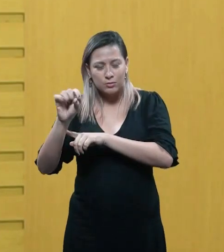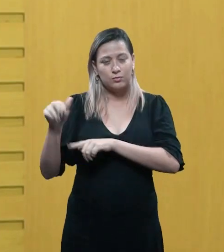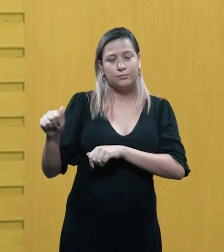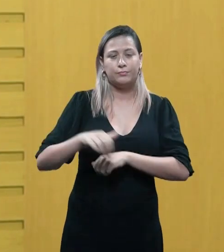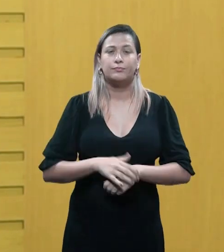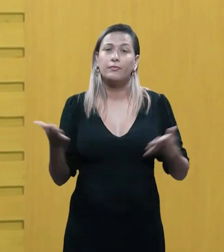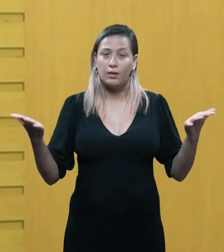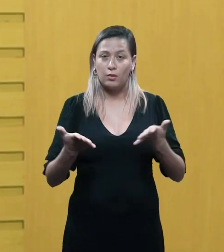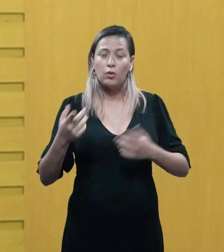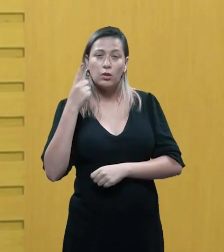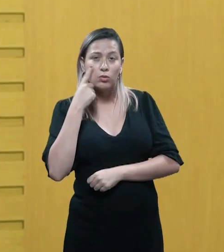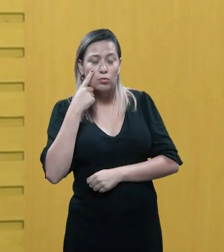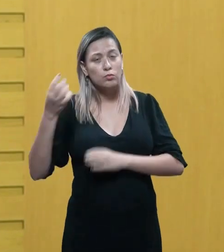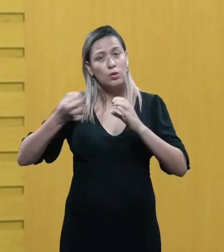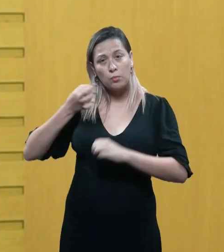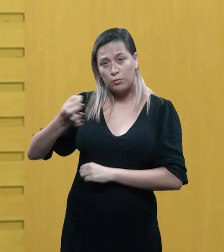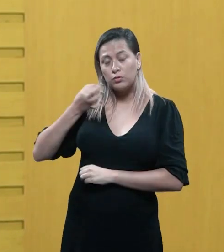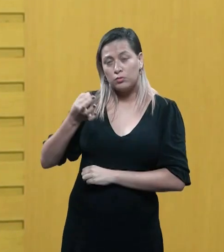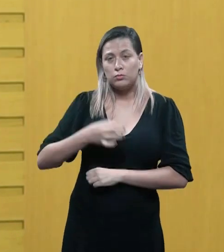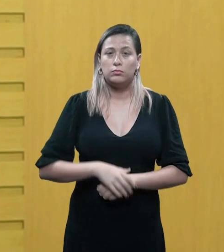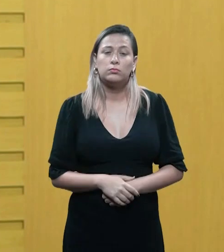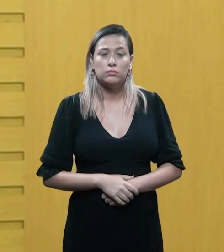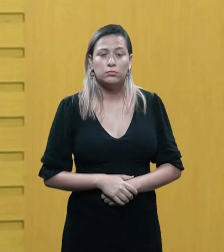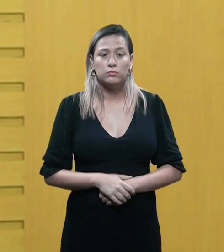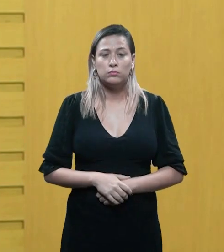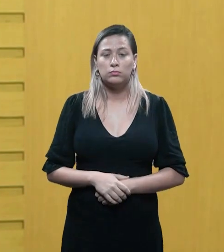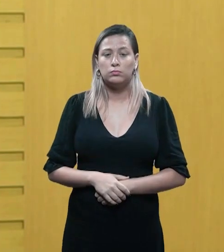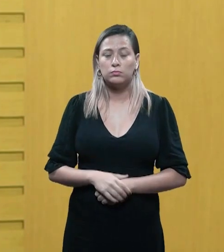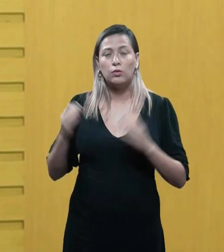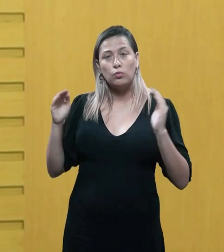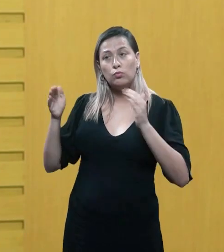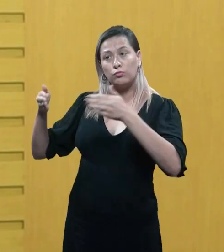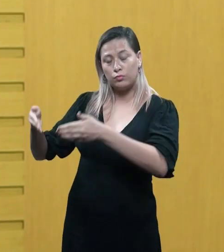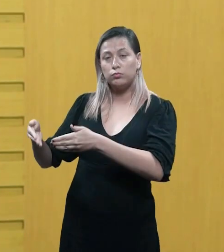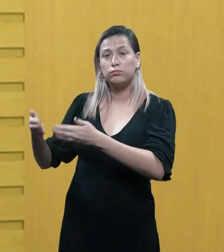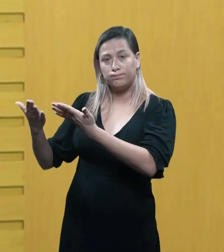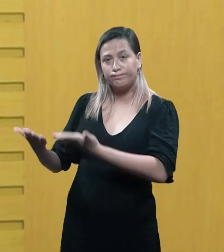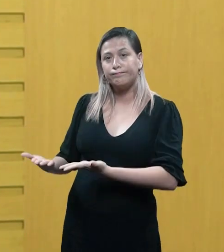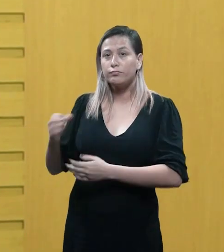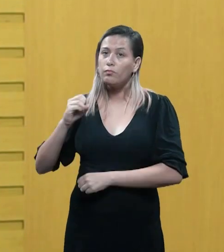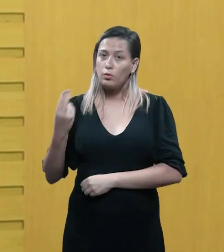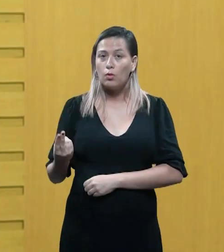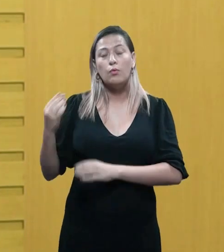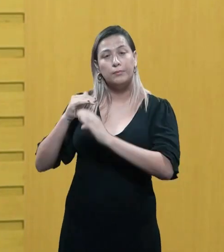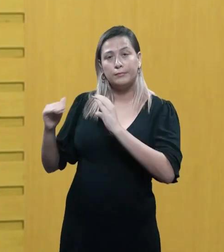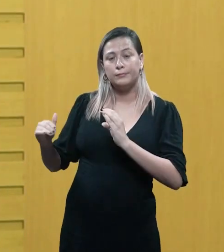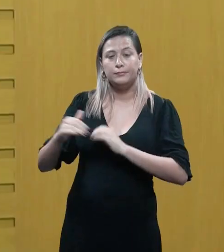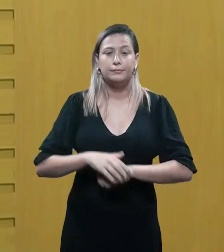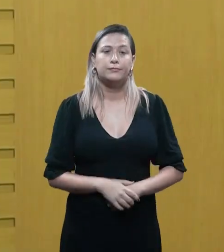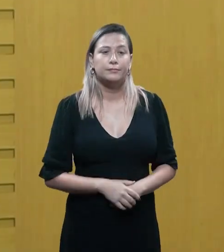Caso tenha alguma dúvida ou comentário, não deixe de entrar em contato conosco através do fórum ou ainda por